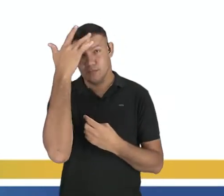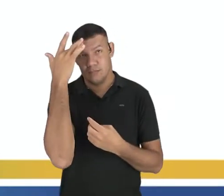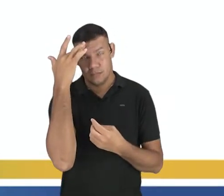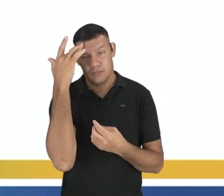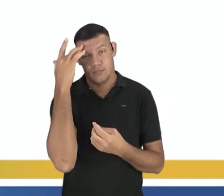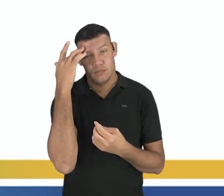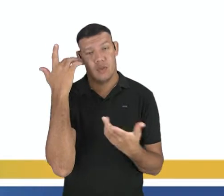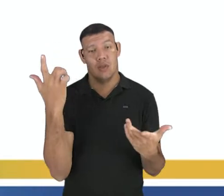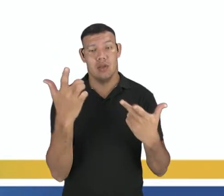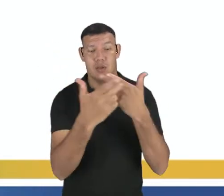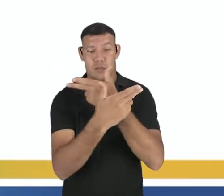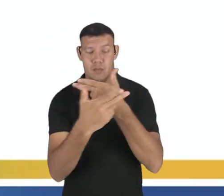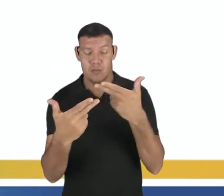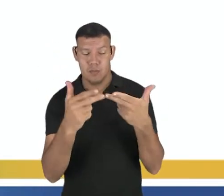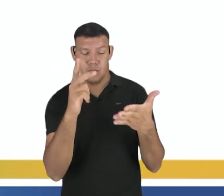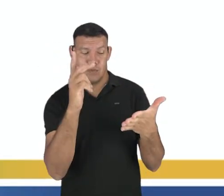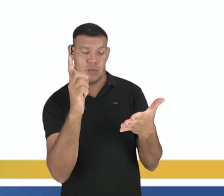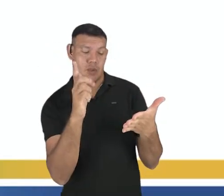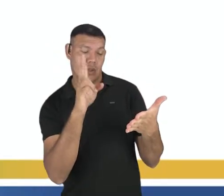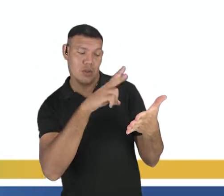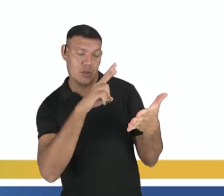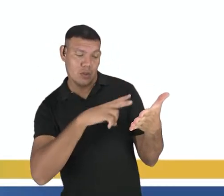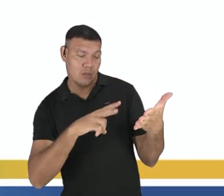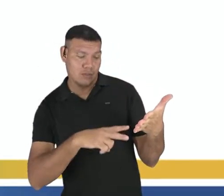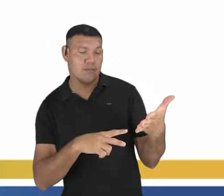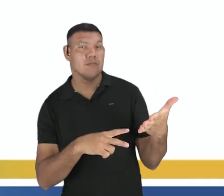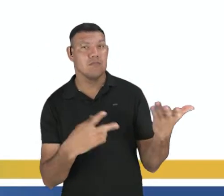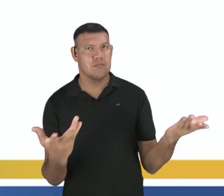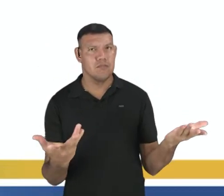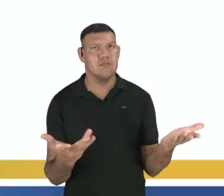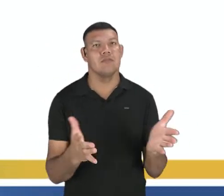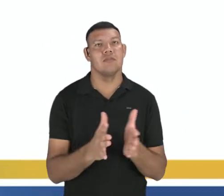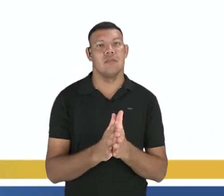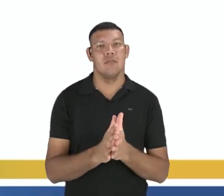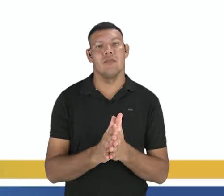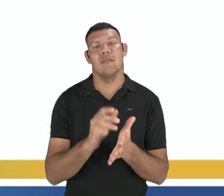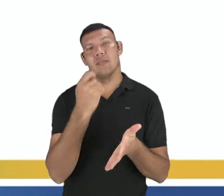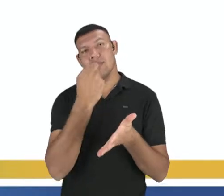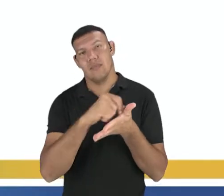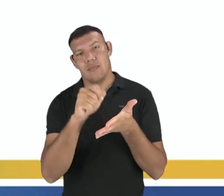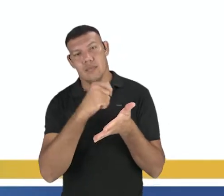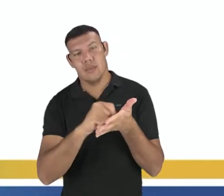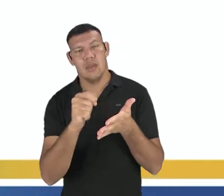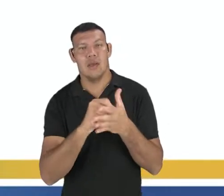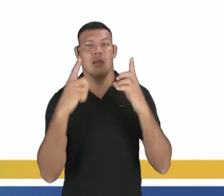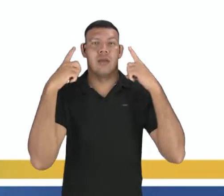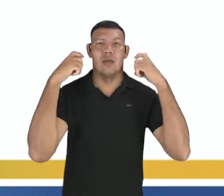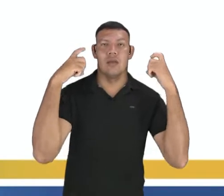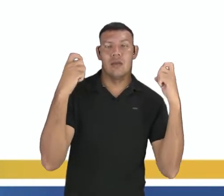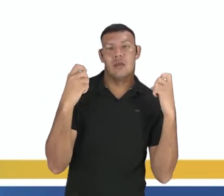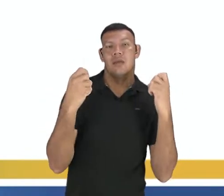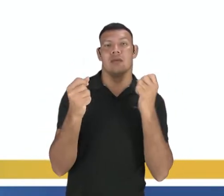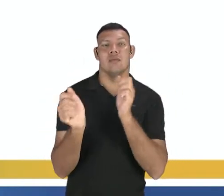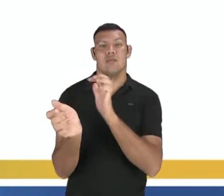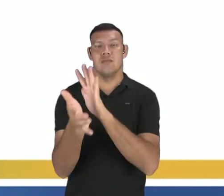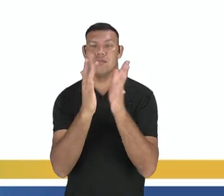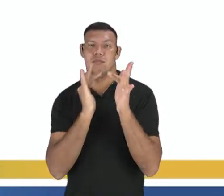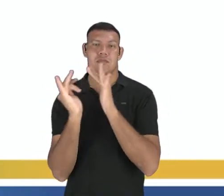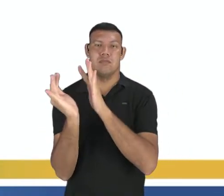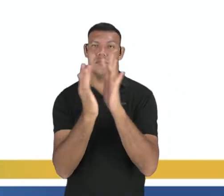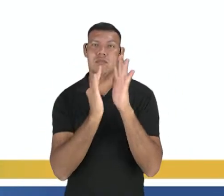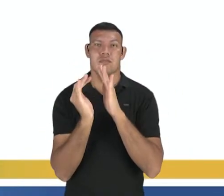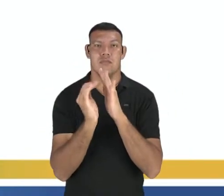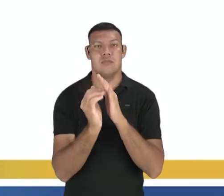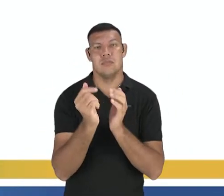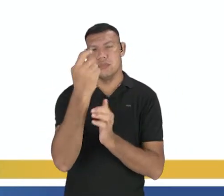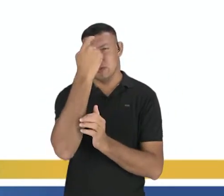o objeto lido, e que esse objeto pode ser de caráter escrito, sonoro, gestual, uma